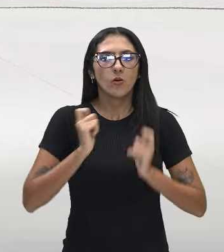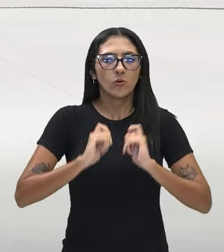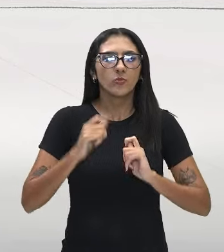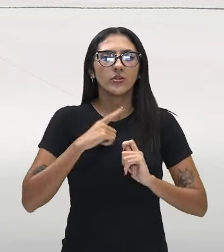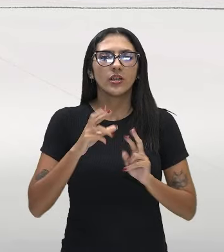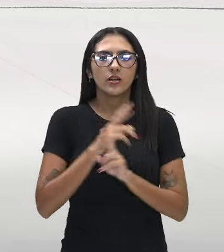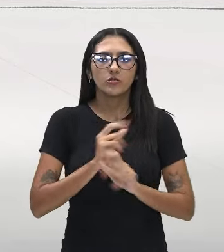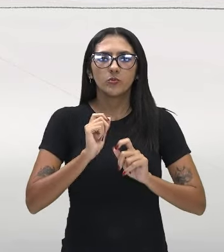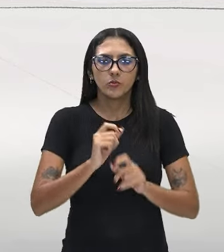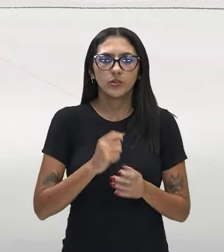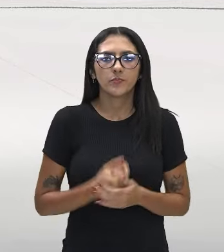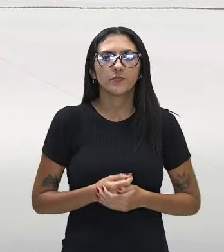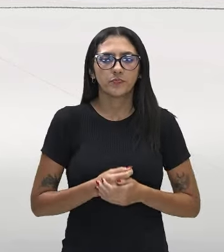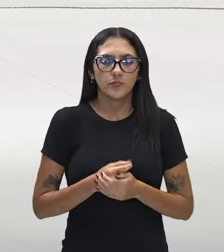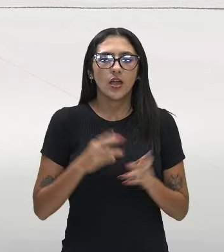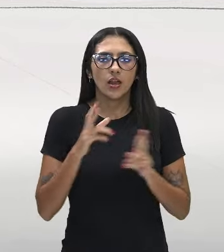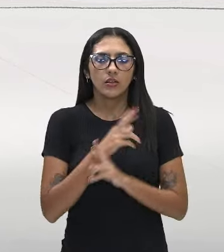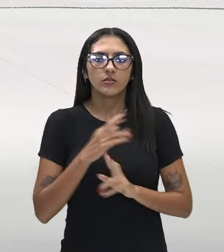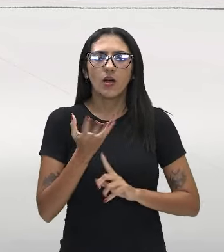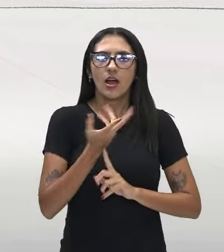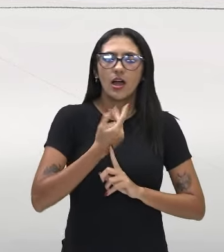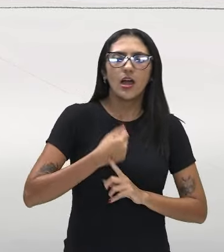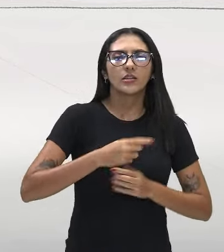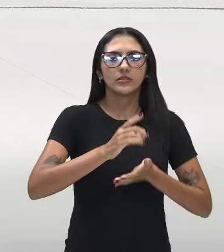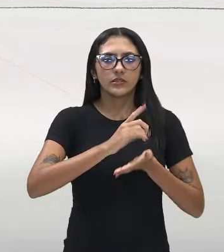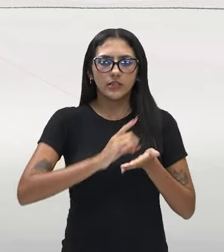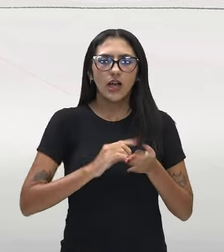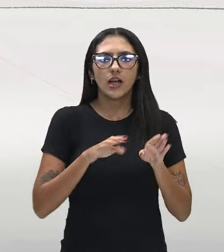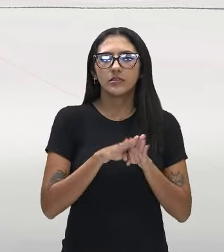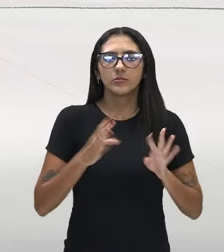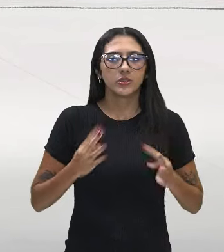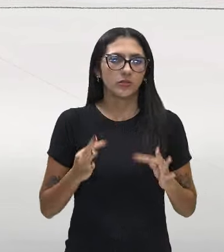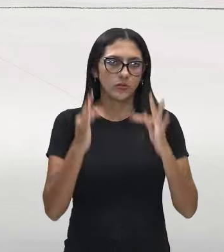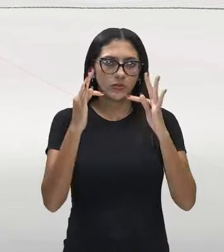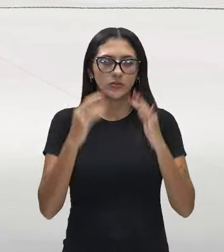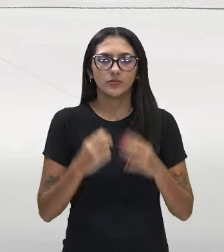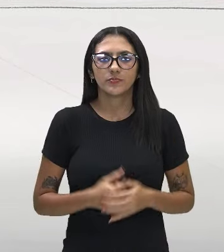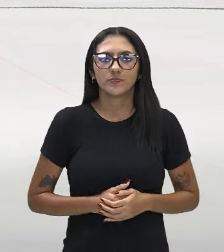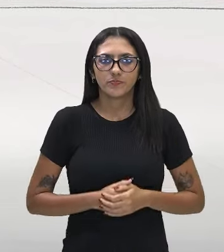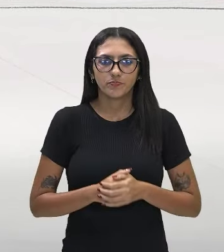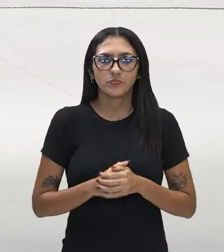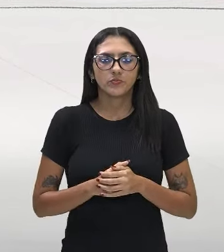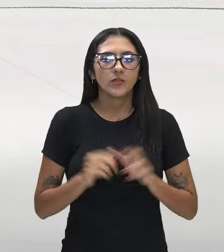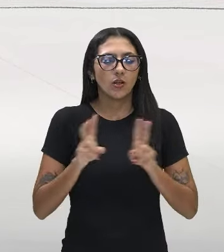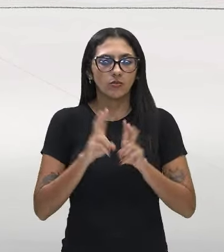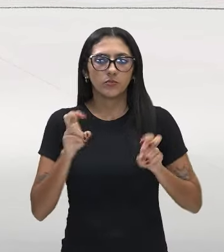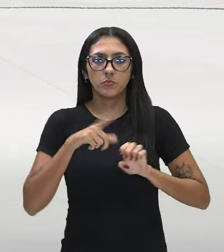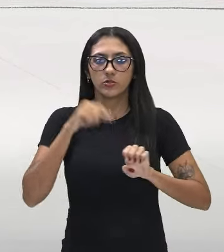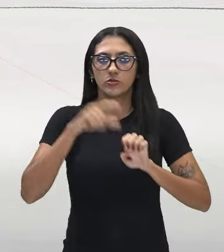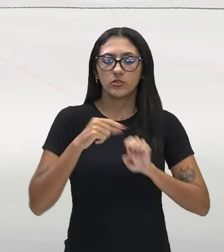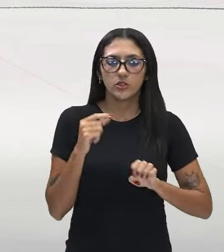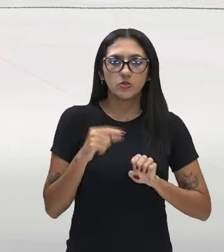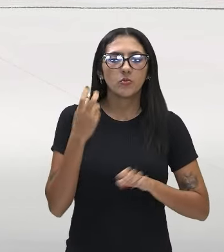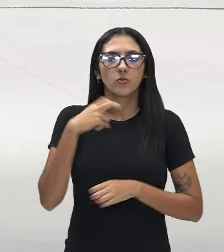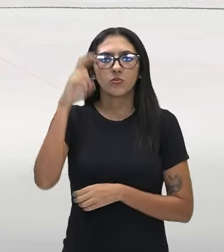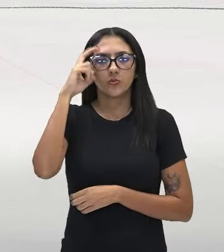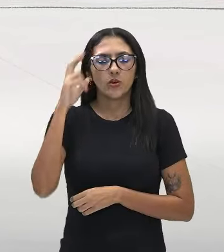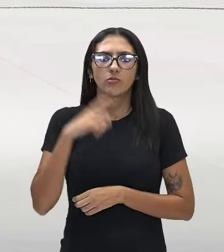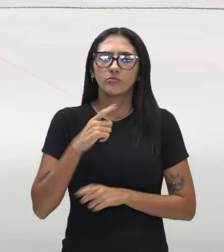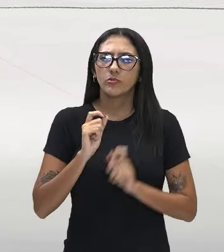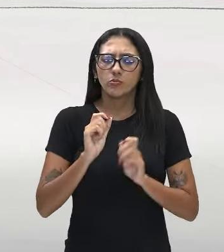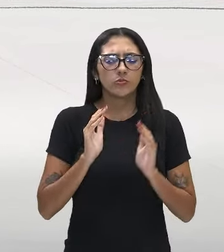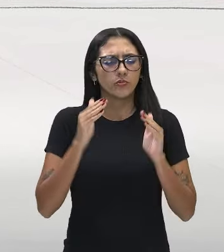à arte, design e tecnologia. Então, olha só, quando a gente fala de empreendedorismo cultural, a gente está falando de um negócio